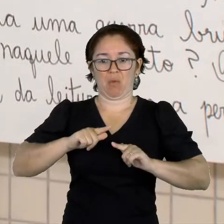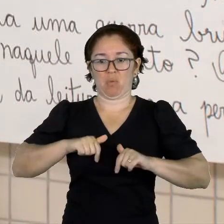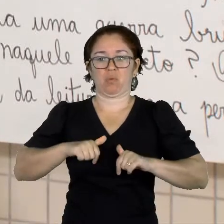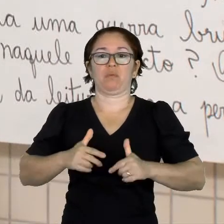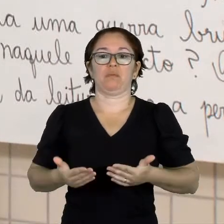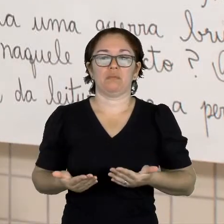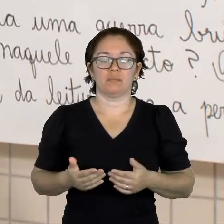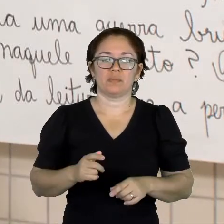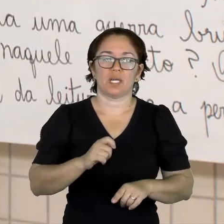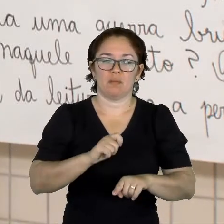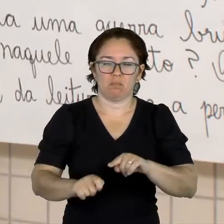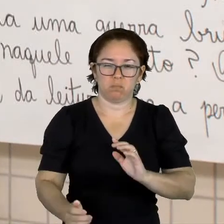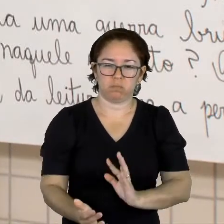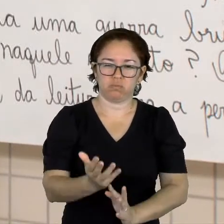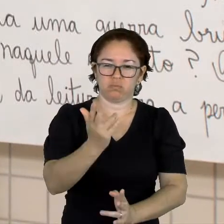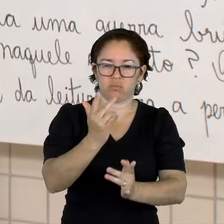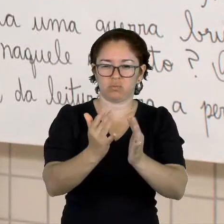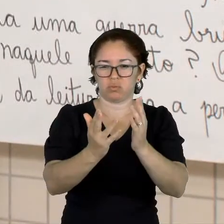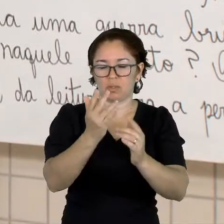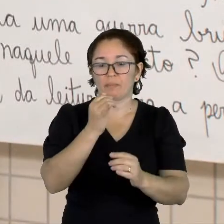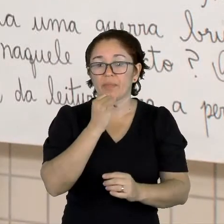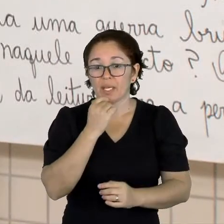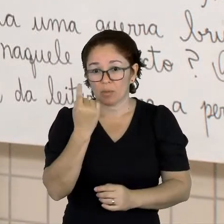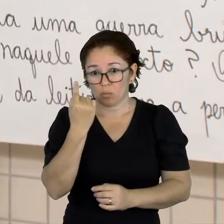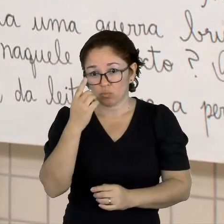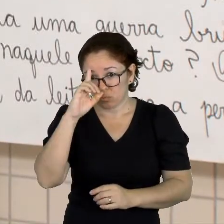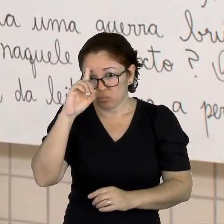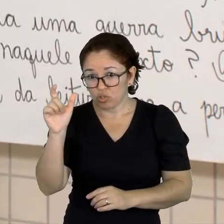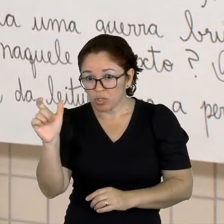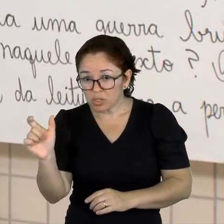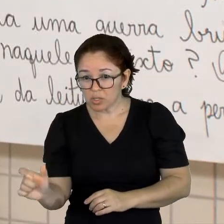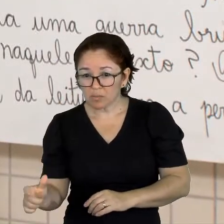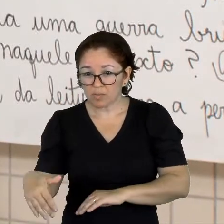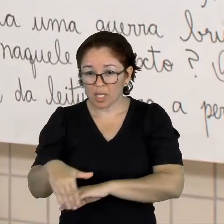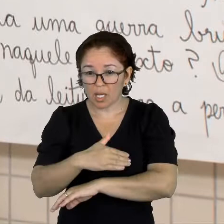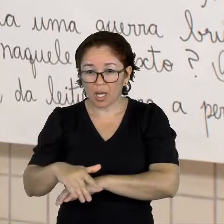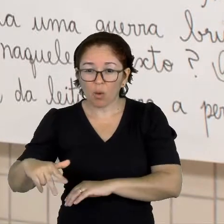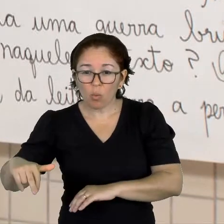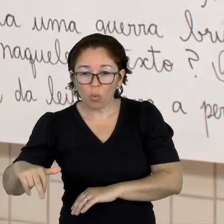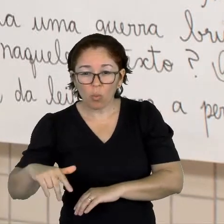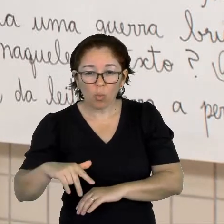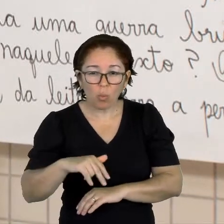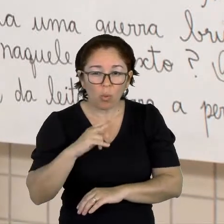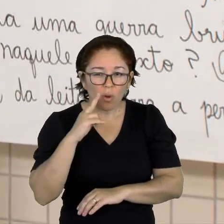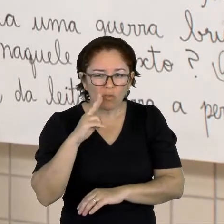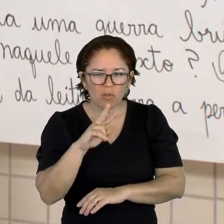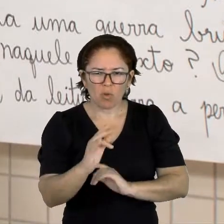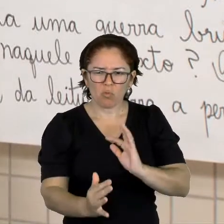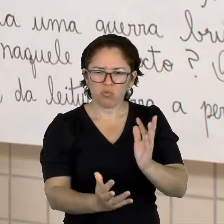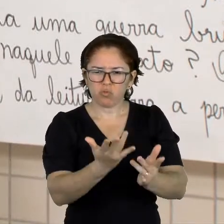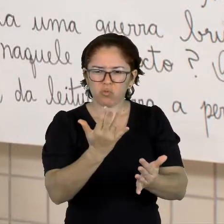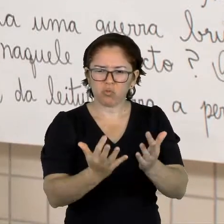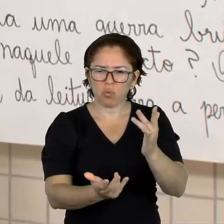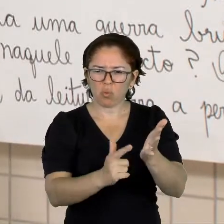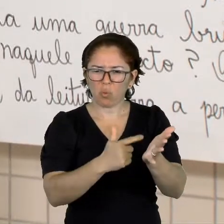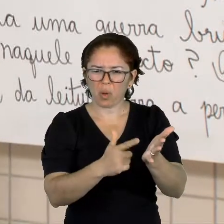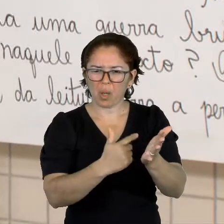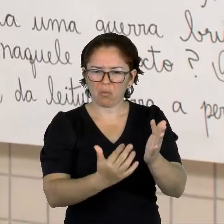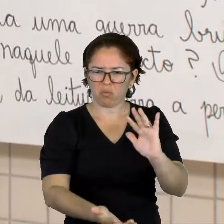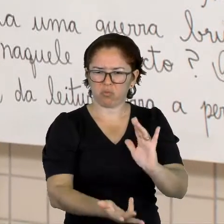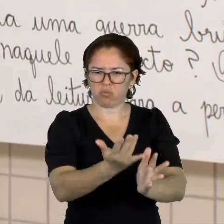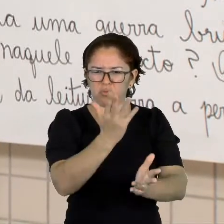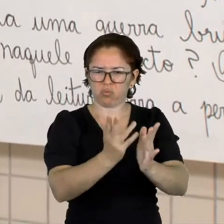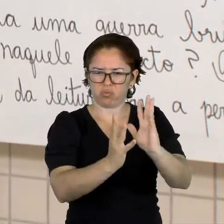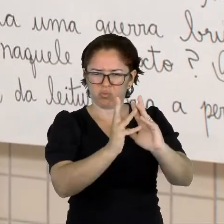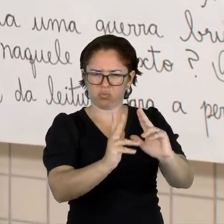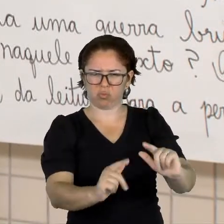a Lisa estava andando na rua e viu essa cena. E ela chorou muito, o pai adotivo dela está aí consolando, né? E teve que levar